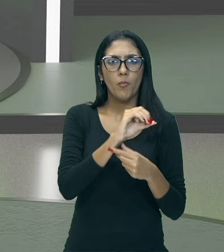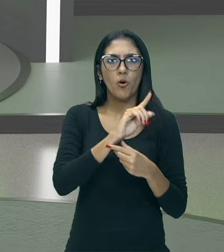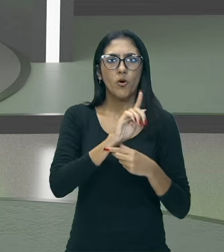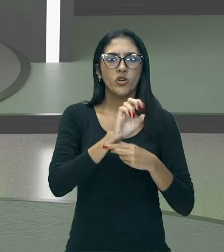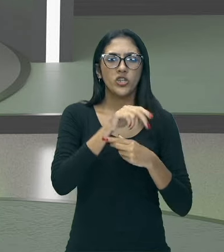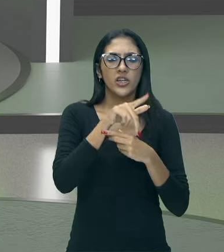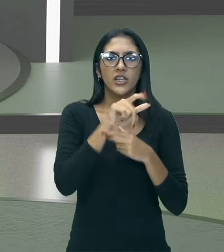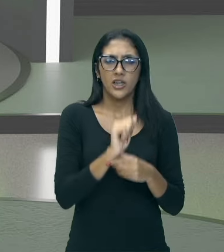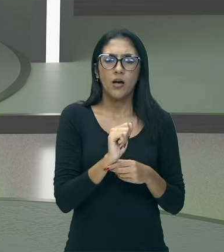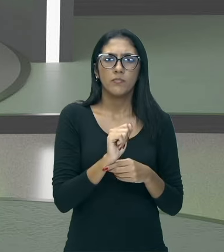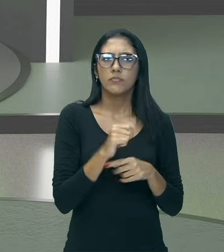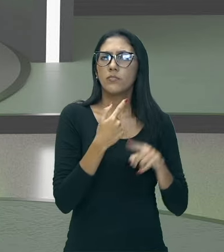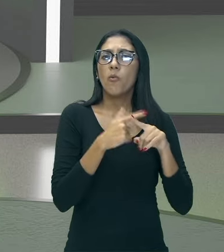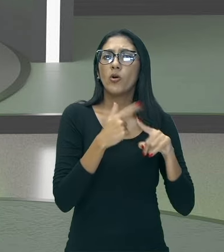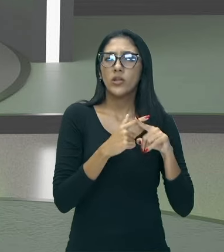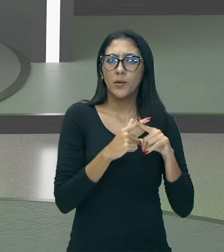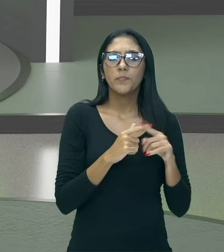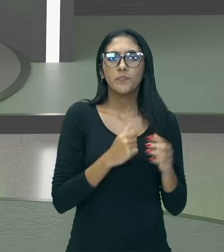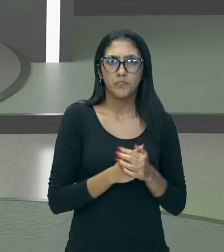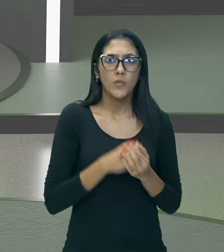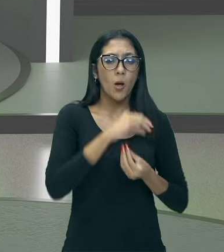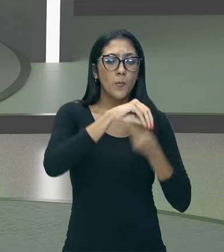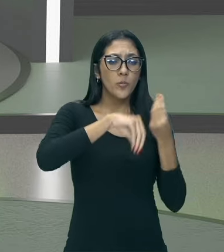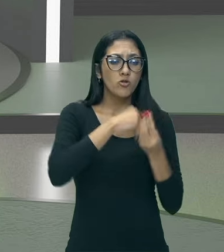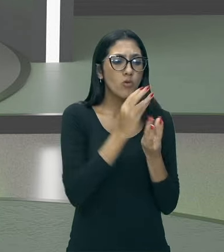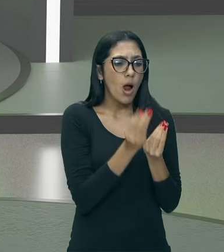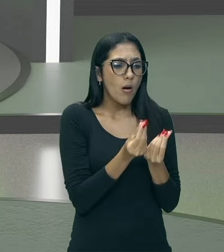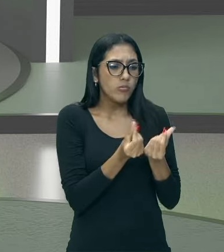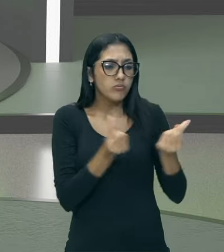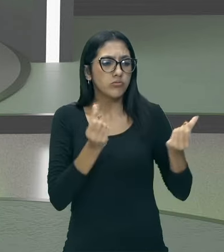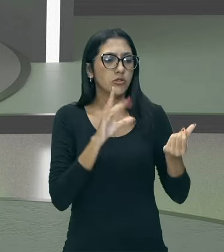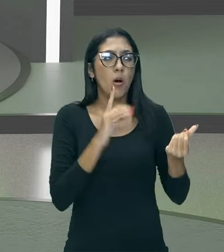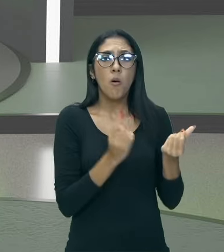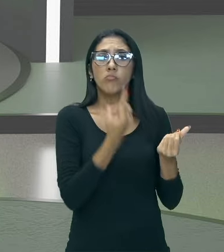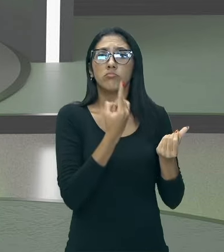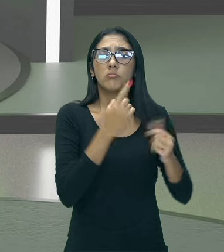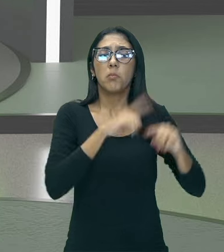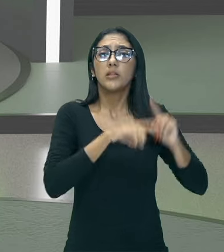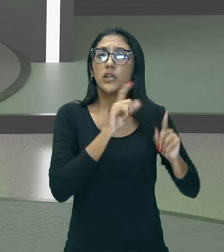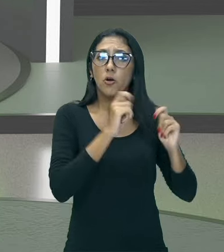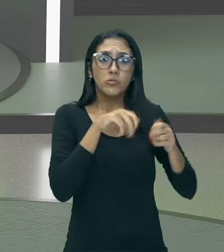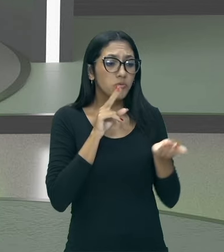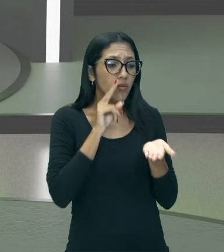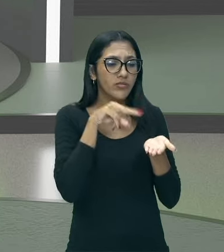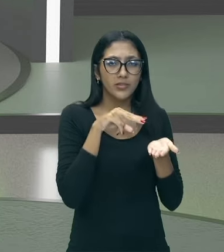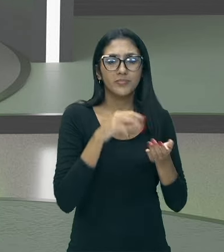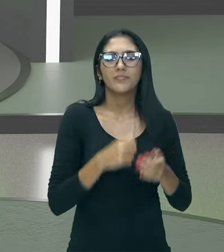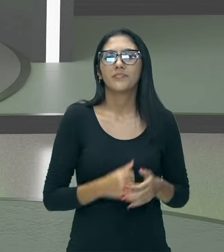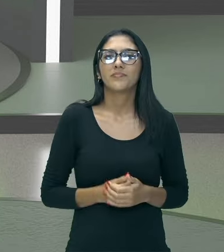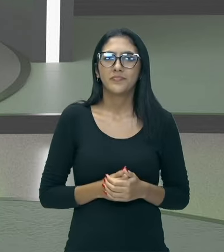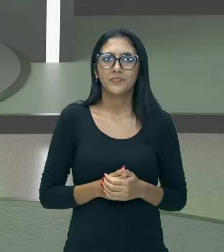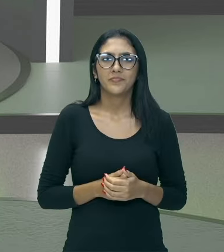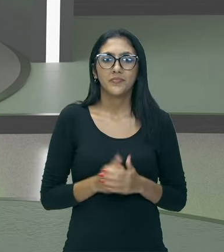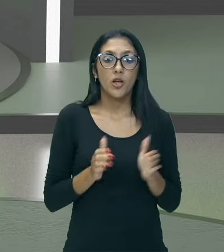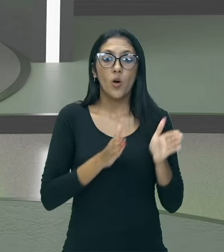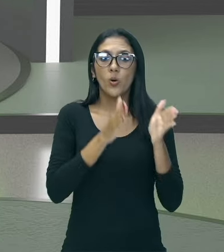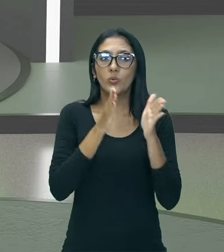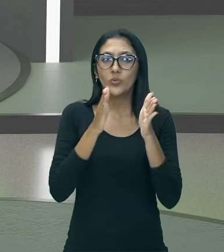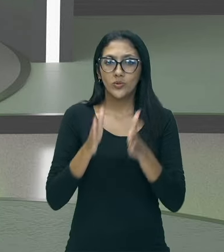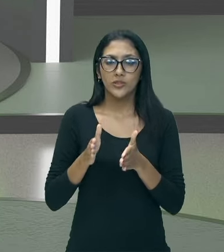que apresentam uma única fase, né? Já no segundo exemplo